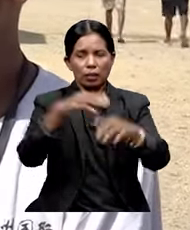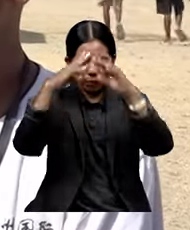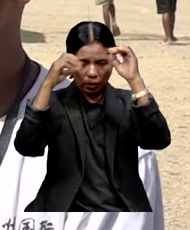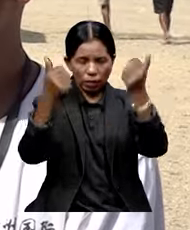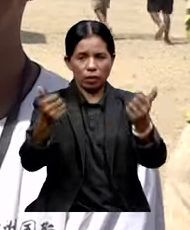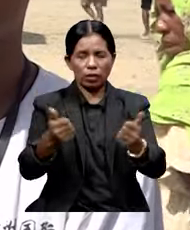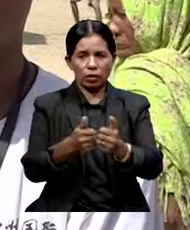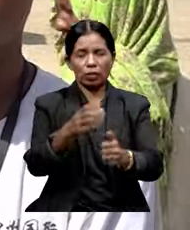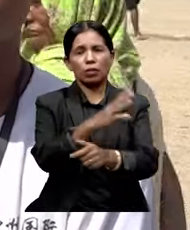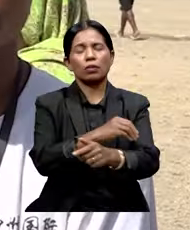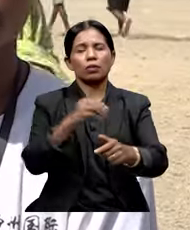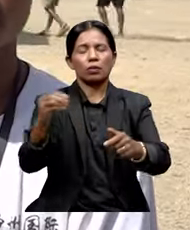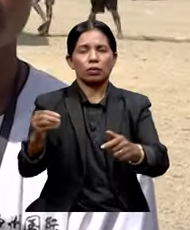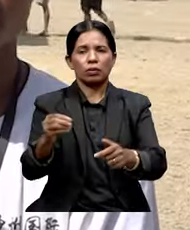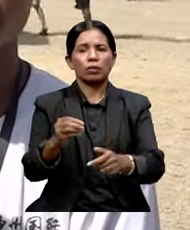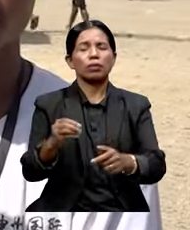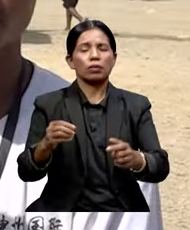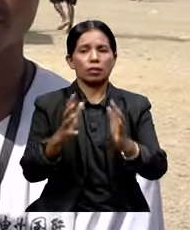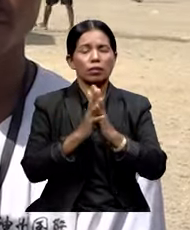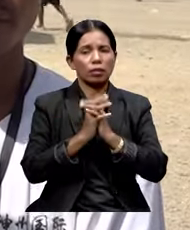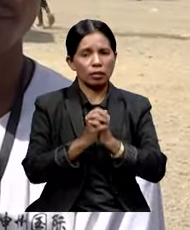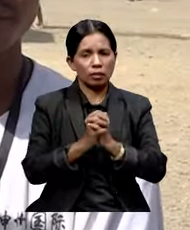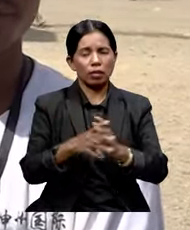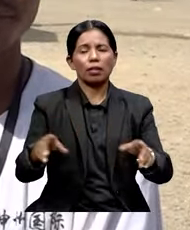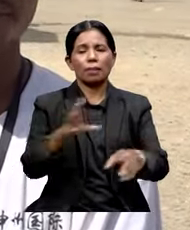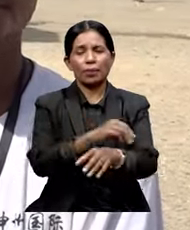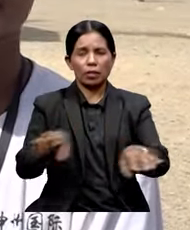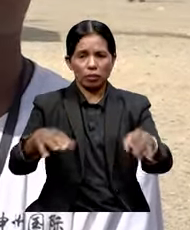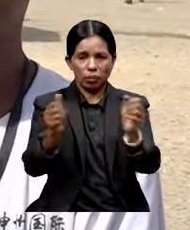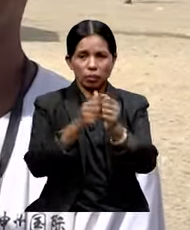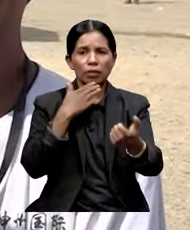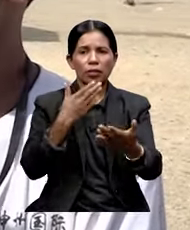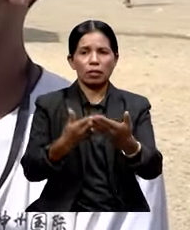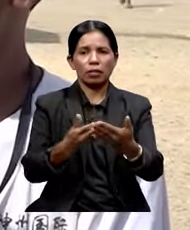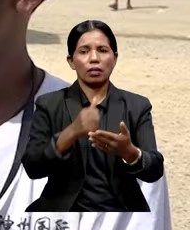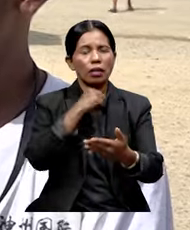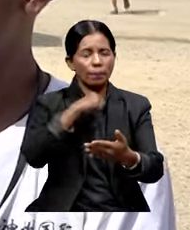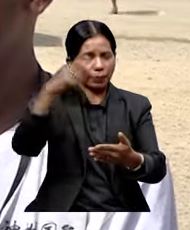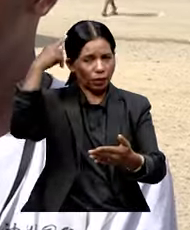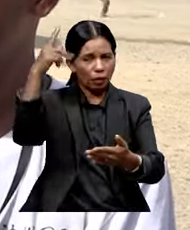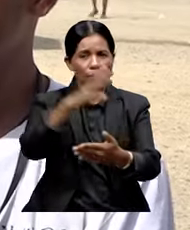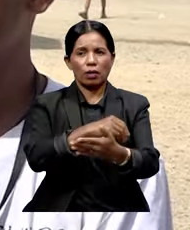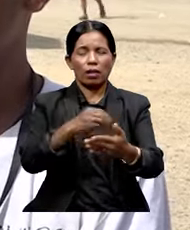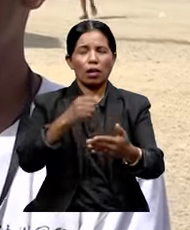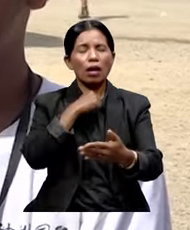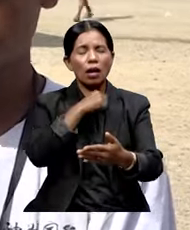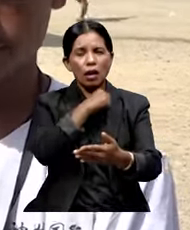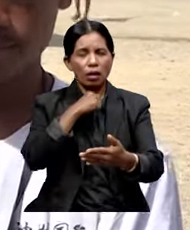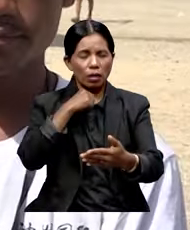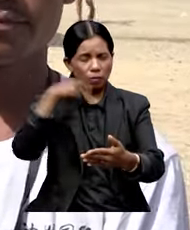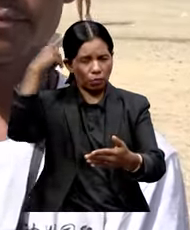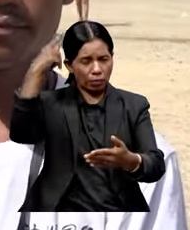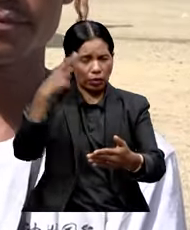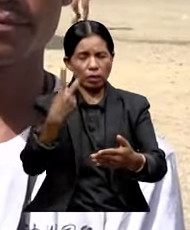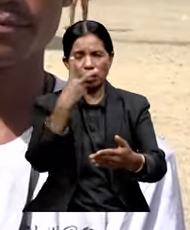os Assembleia de Deus. Nebe colaboração diretamente com eles e agora tem amo sua santidade, né? Nia, durante, né? Nia